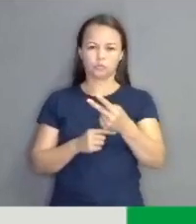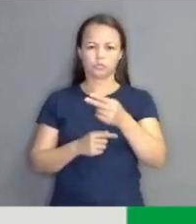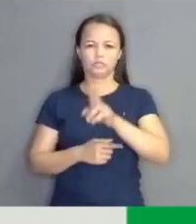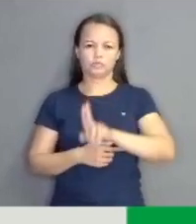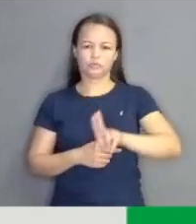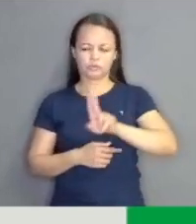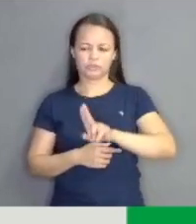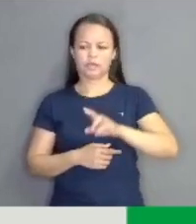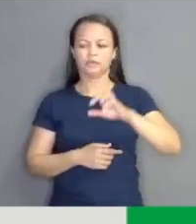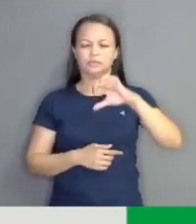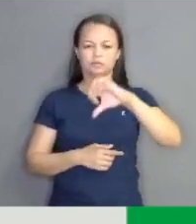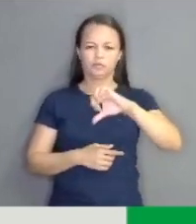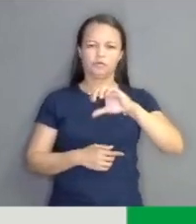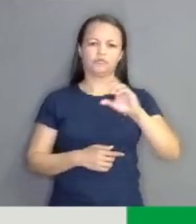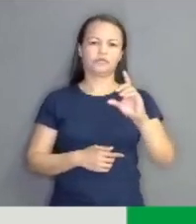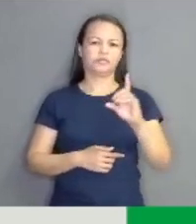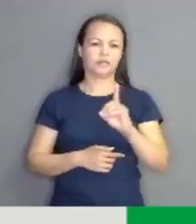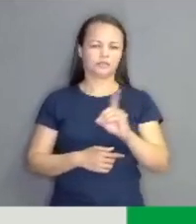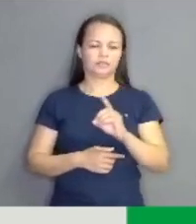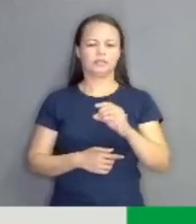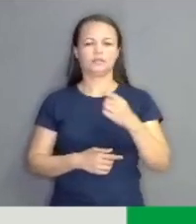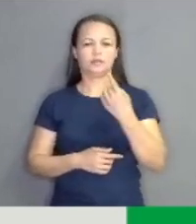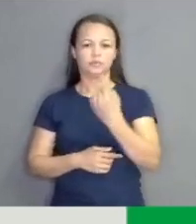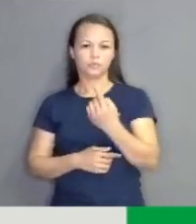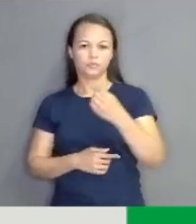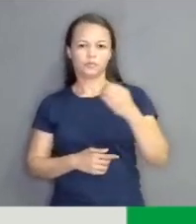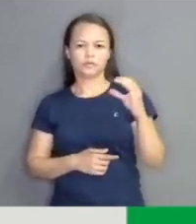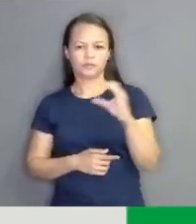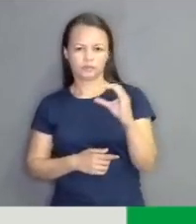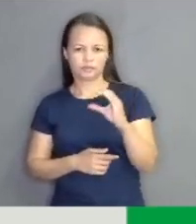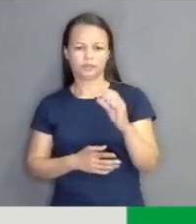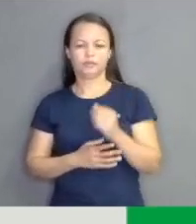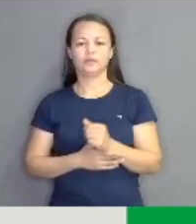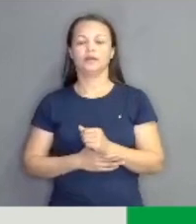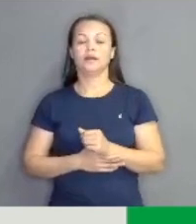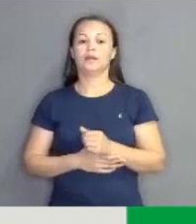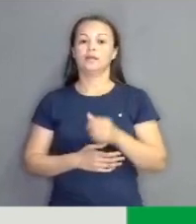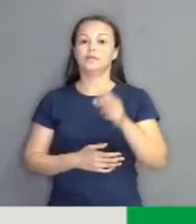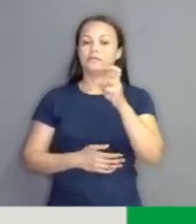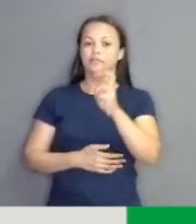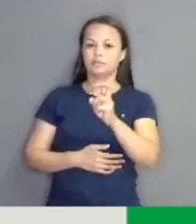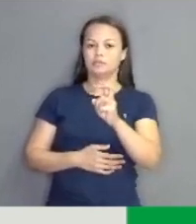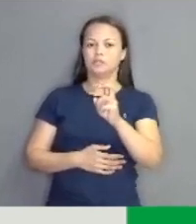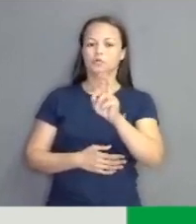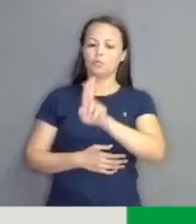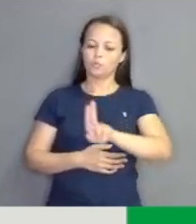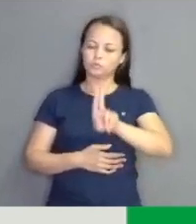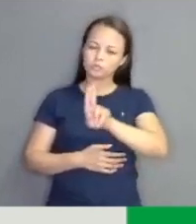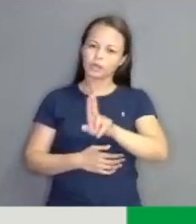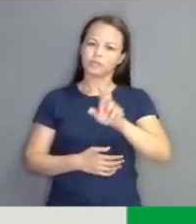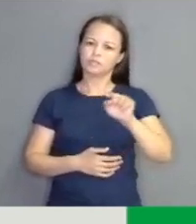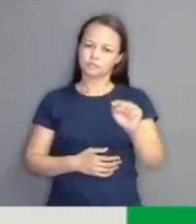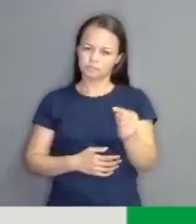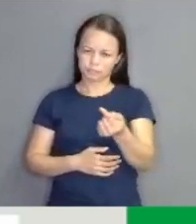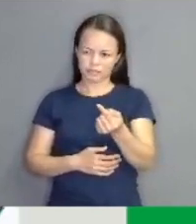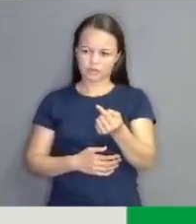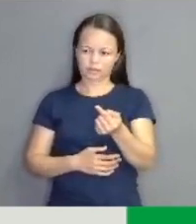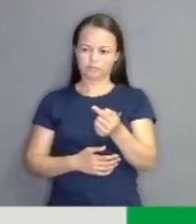9 dezenas, 1 centena e 5 unidades de milhar.